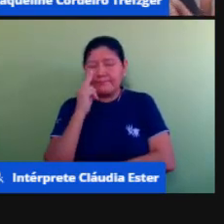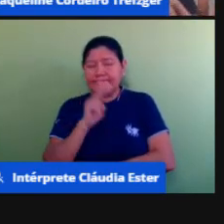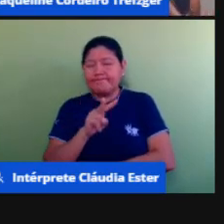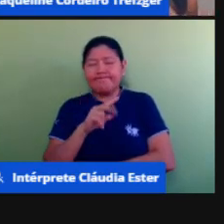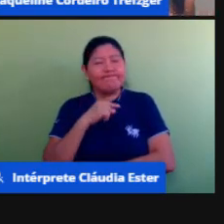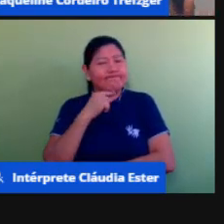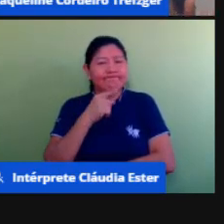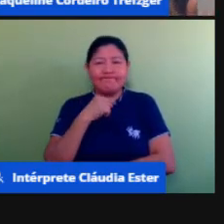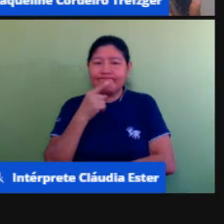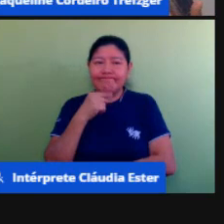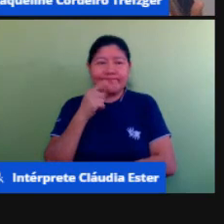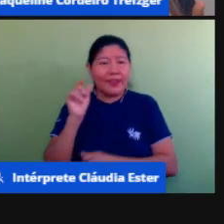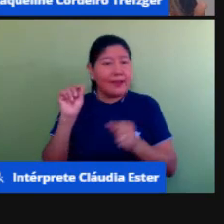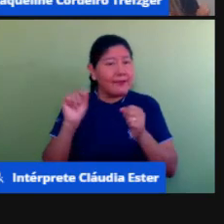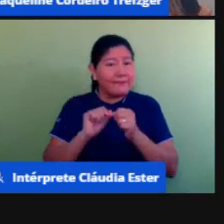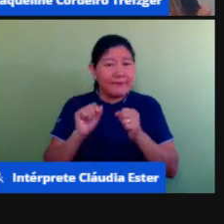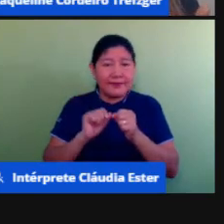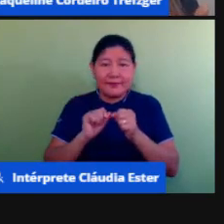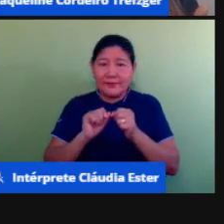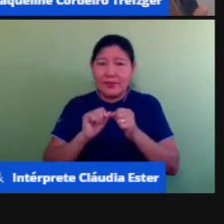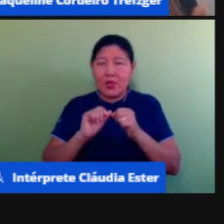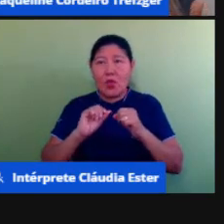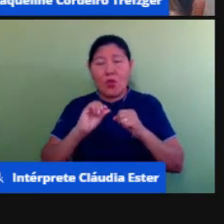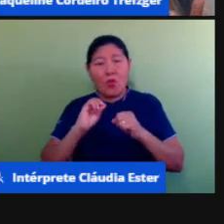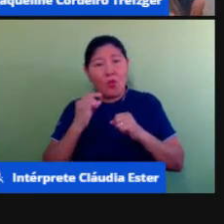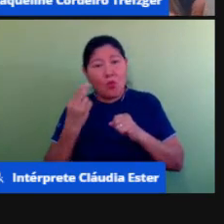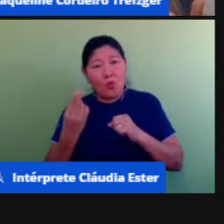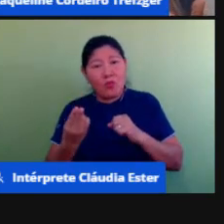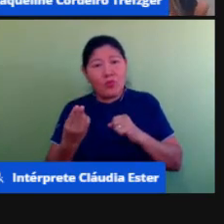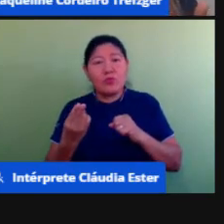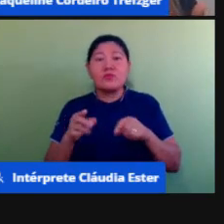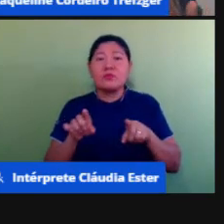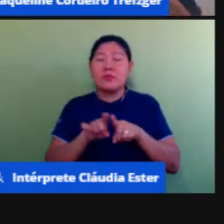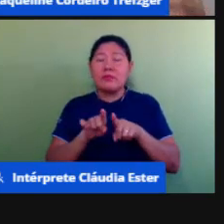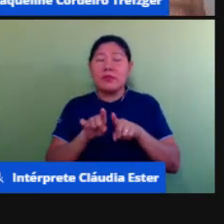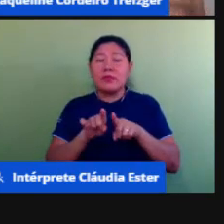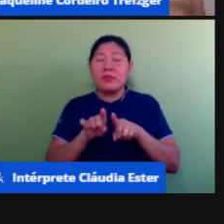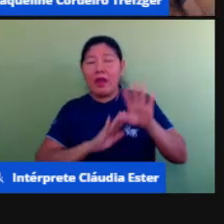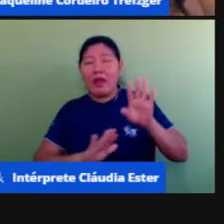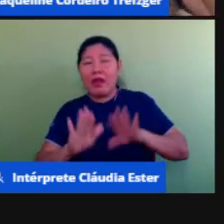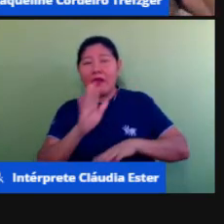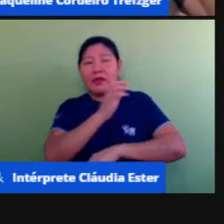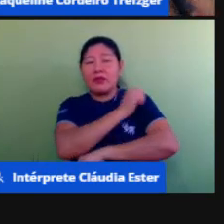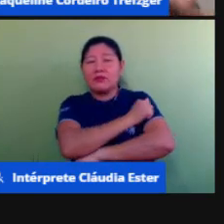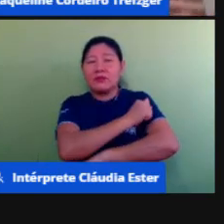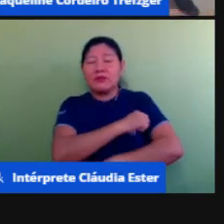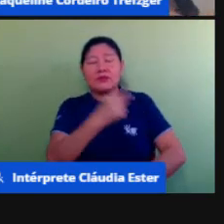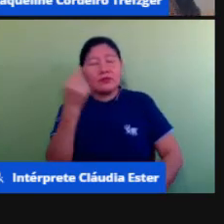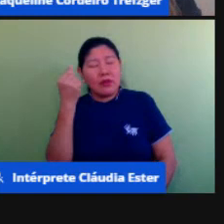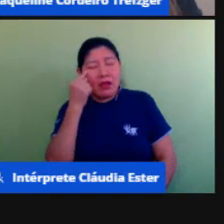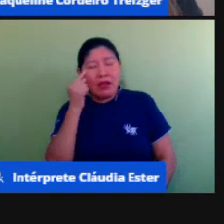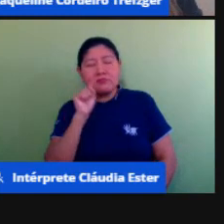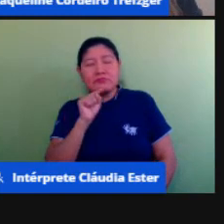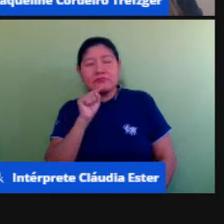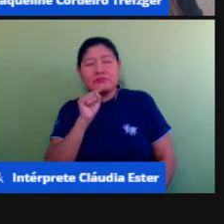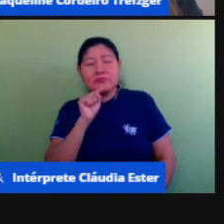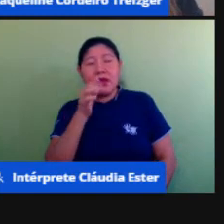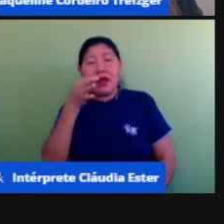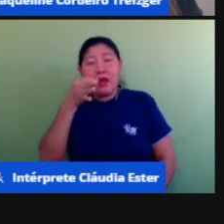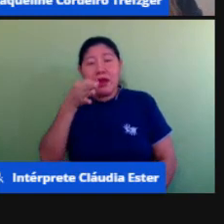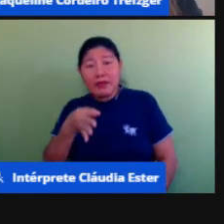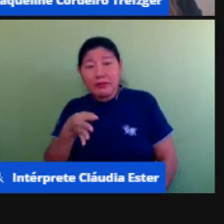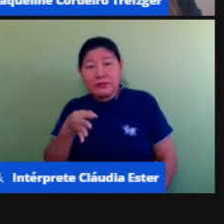fazer. Outra situação, o aluno ele pode ter conquistado o acerto, mas muitas vezes a situação ele pode